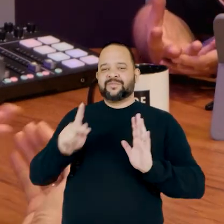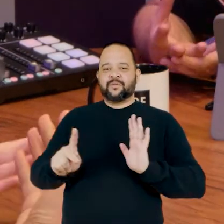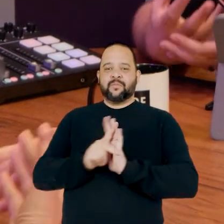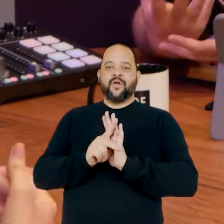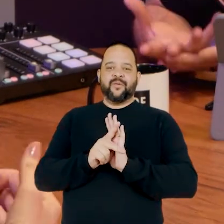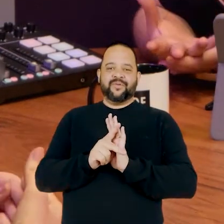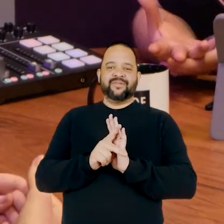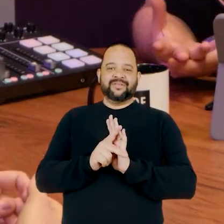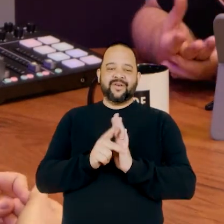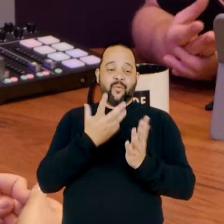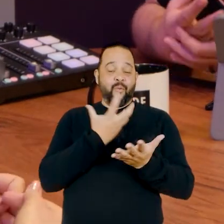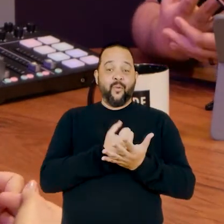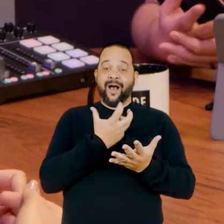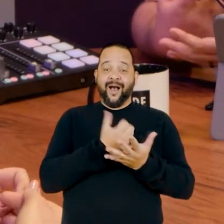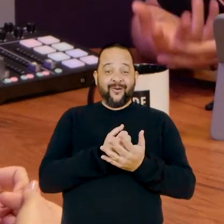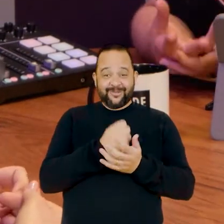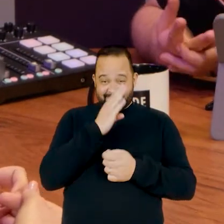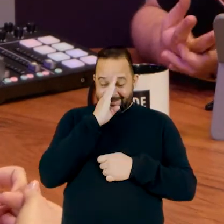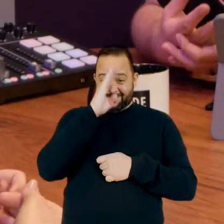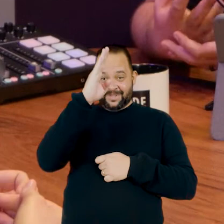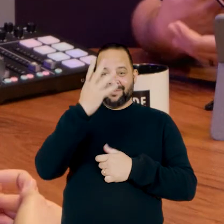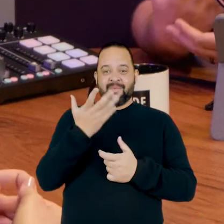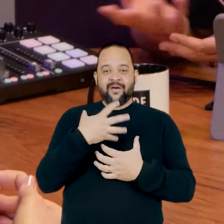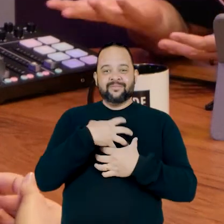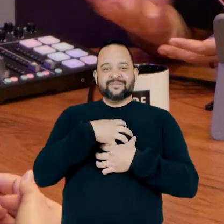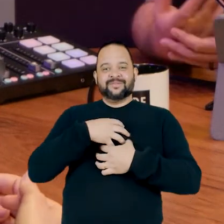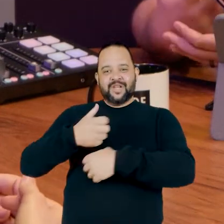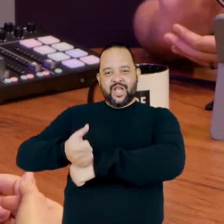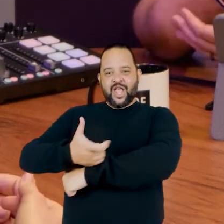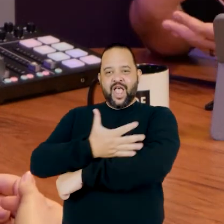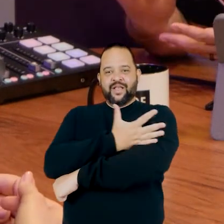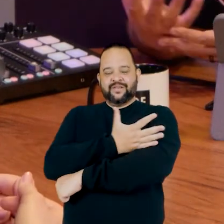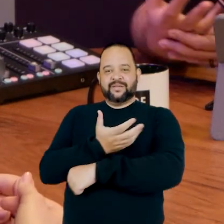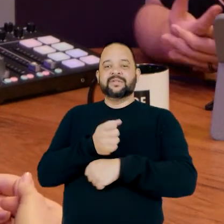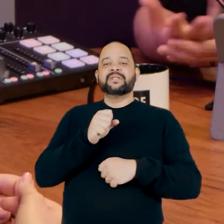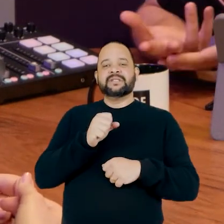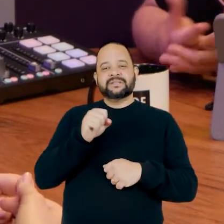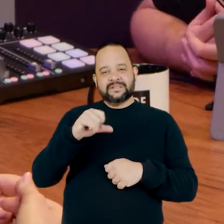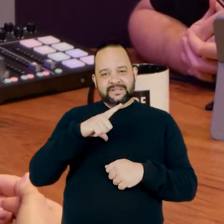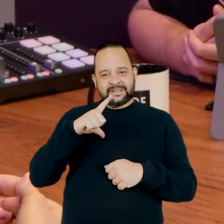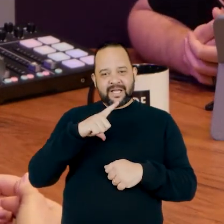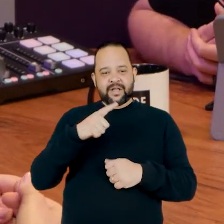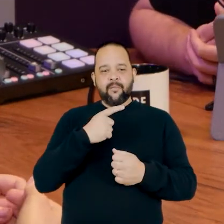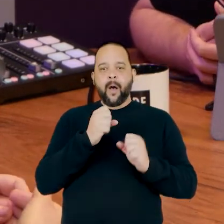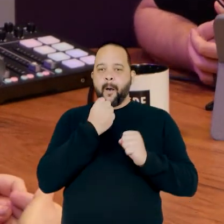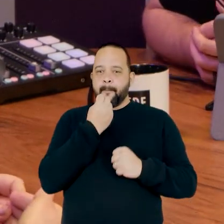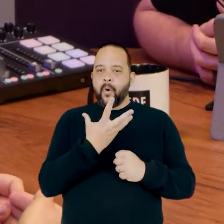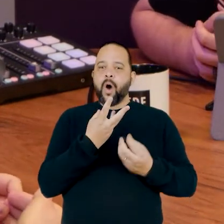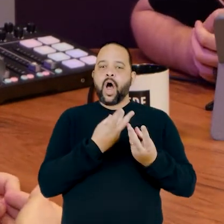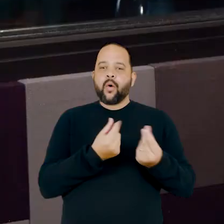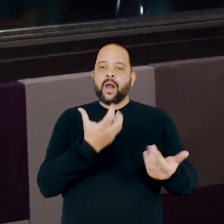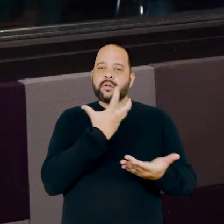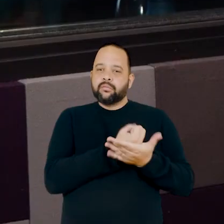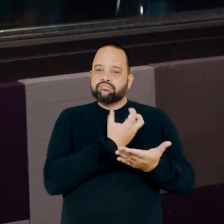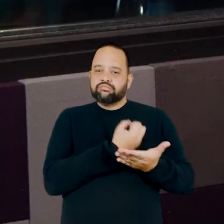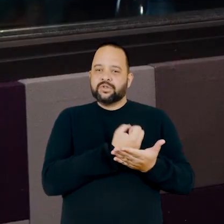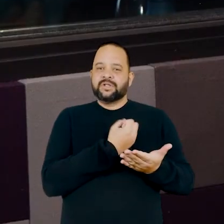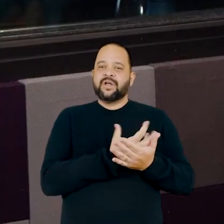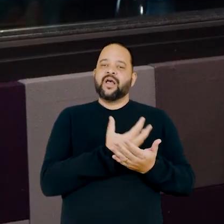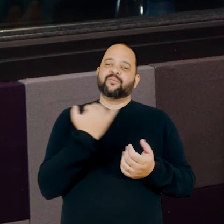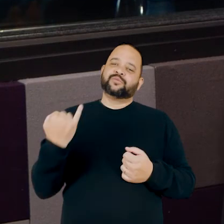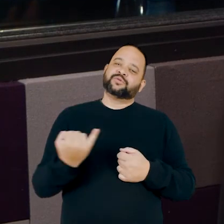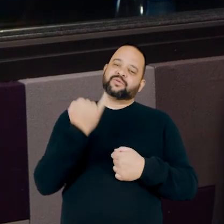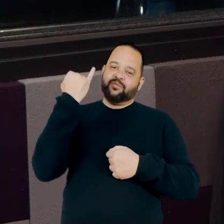de terror. É a alma do negócio. O áudio é a alma do negócio. E aí, você ter uma boa captação faz toda a diferença. com uma empresa, né? Uma